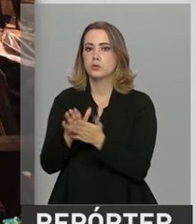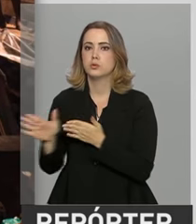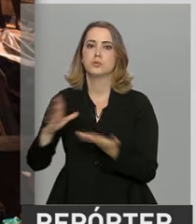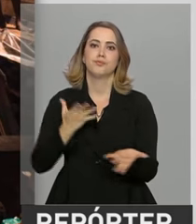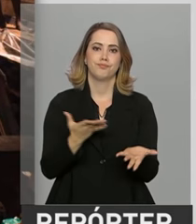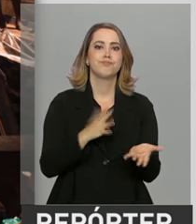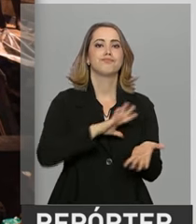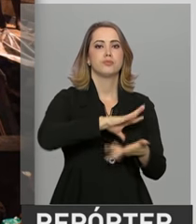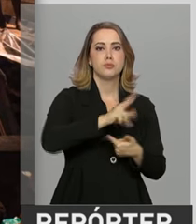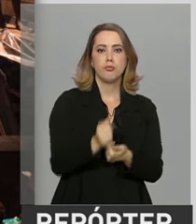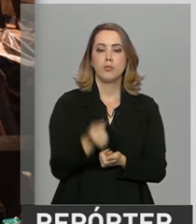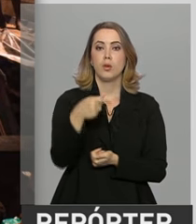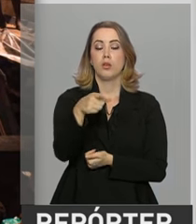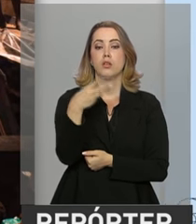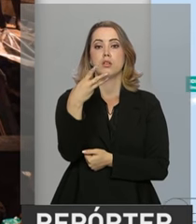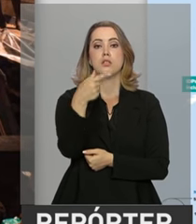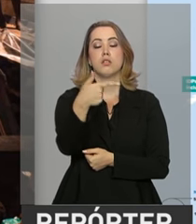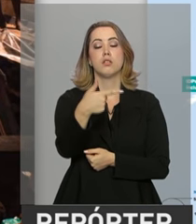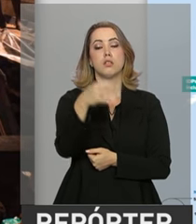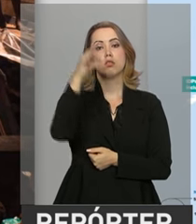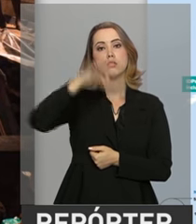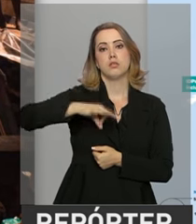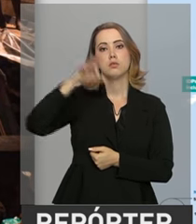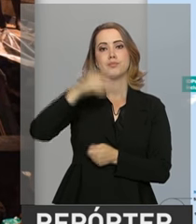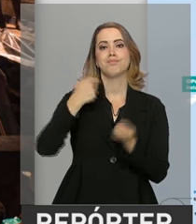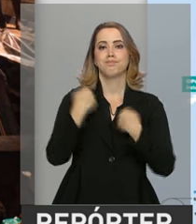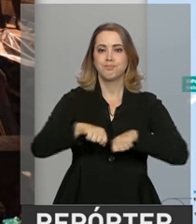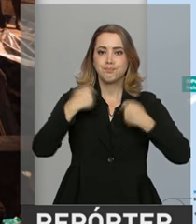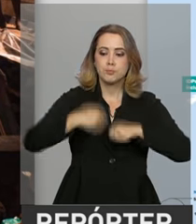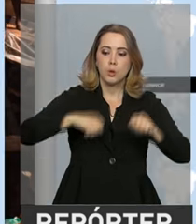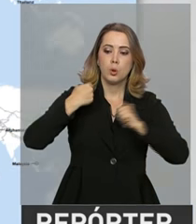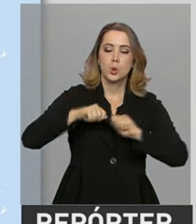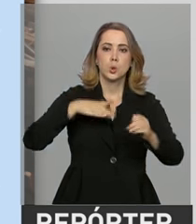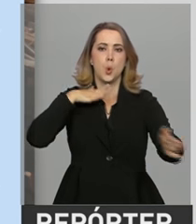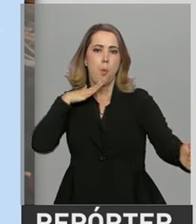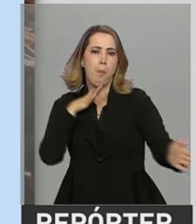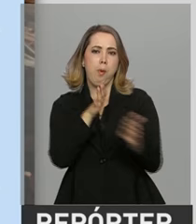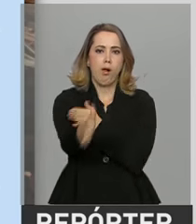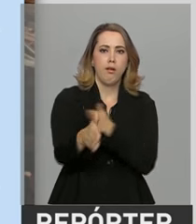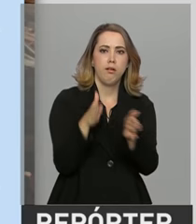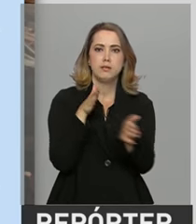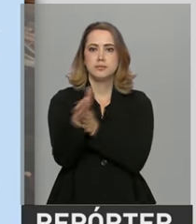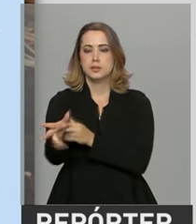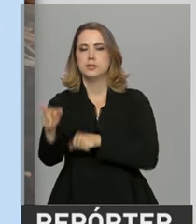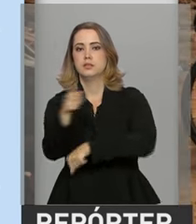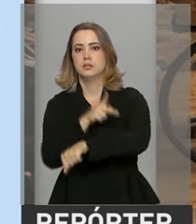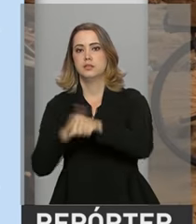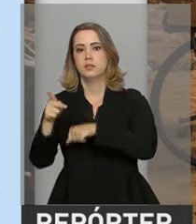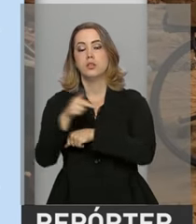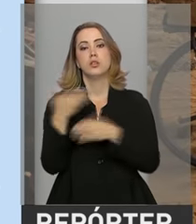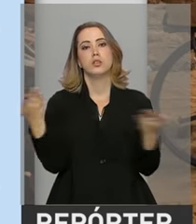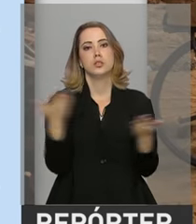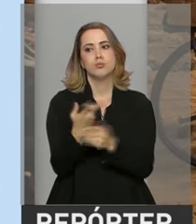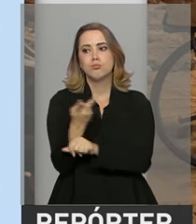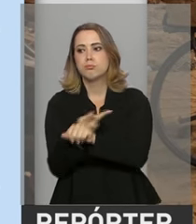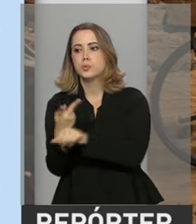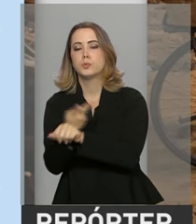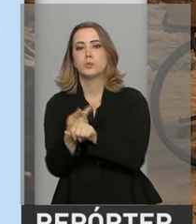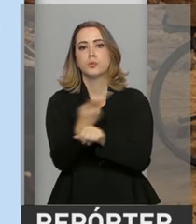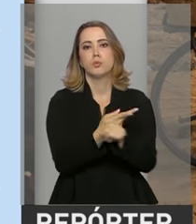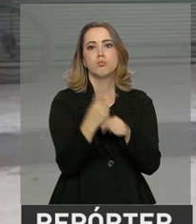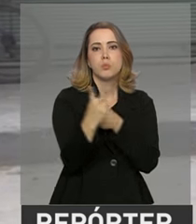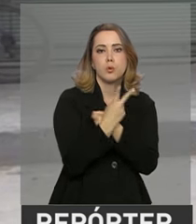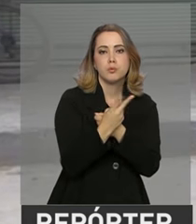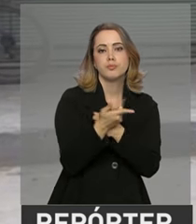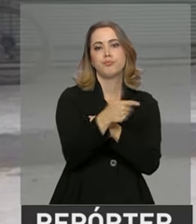no mundo. 32% deles tiveram que abandonar as fronteiras nacionais e buscar refúgio em outros